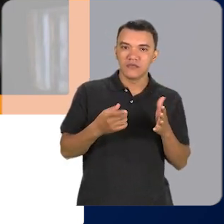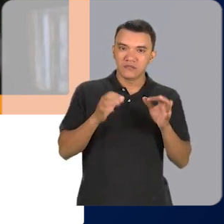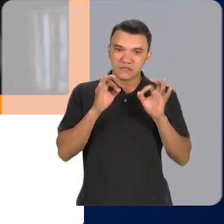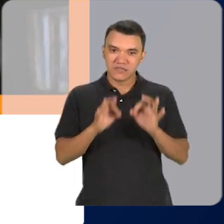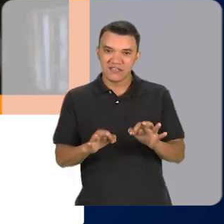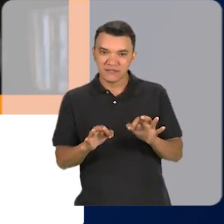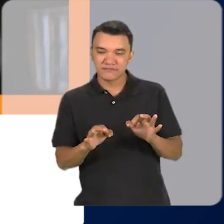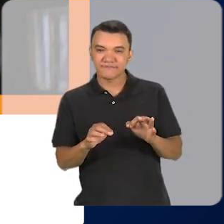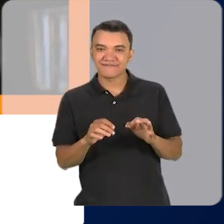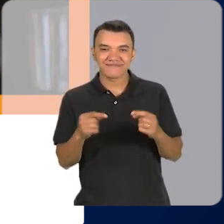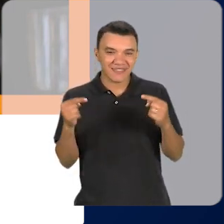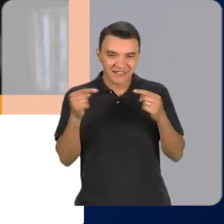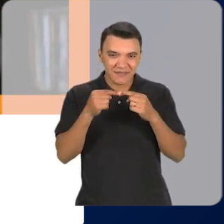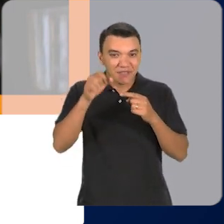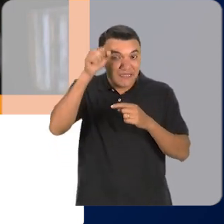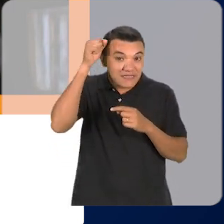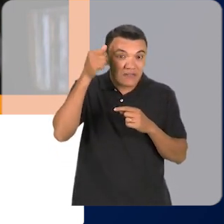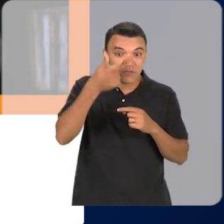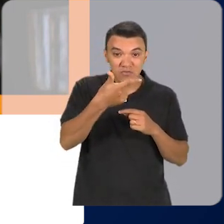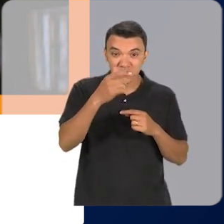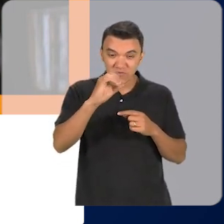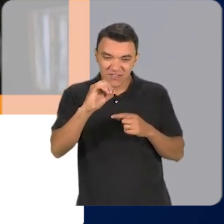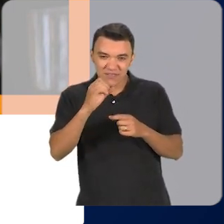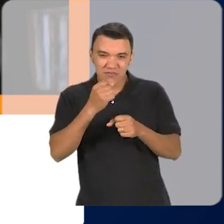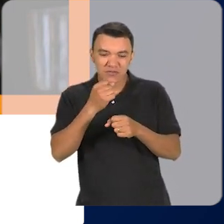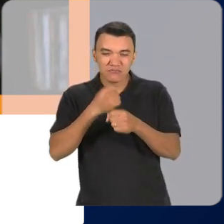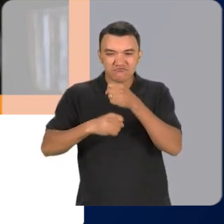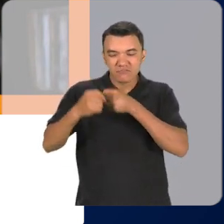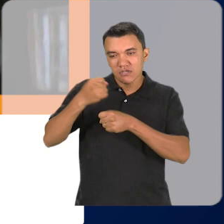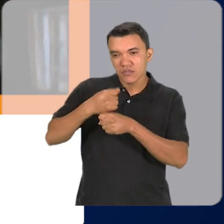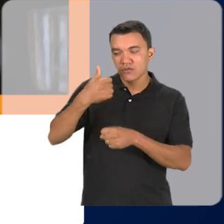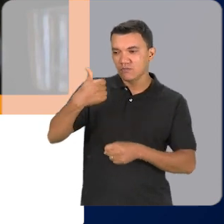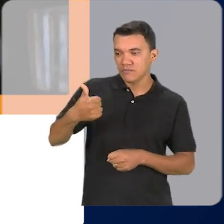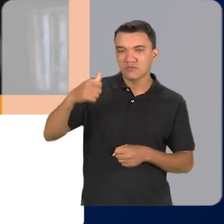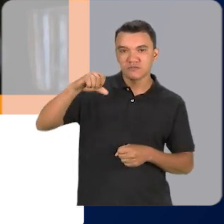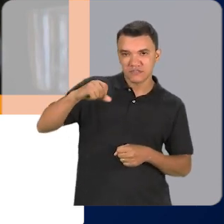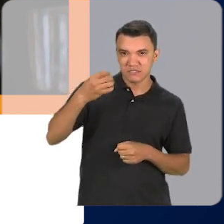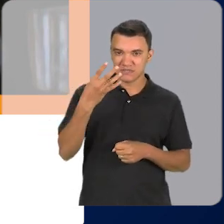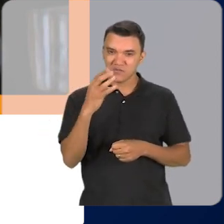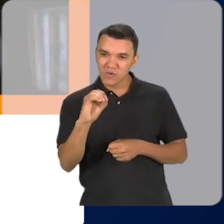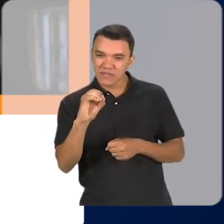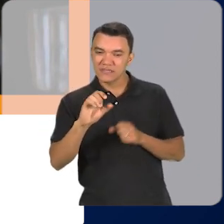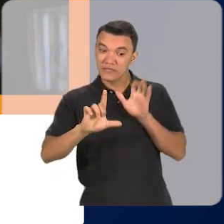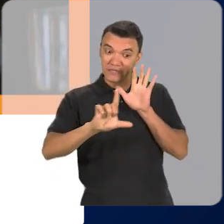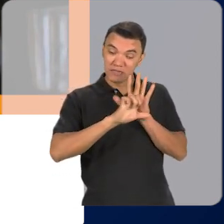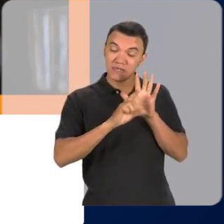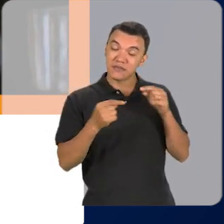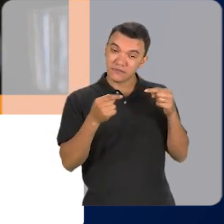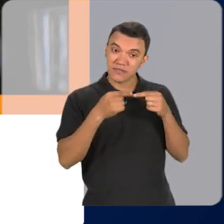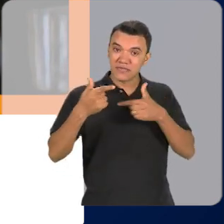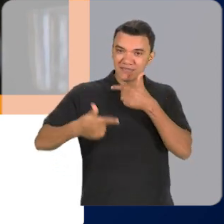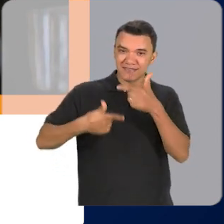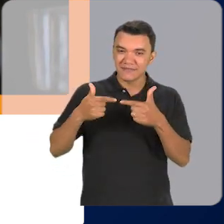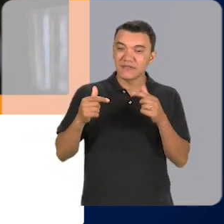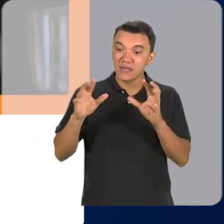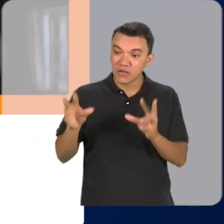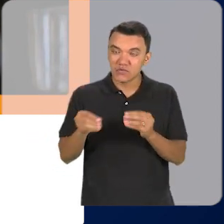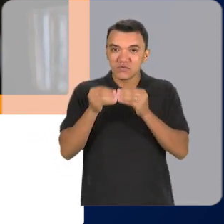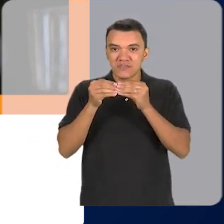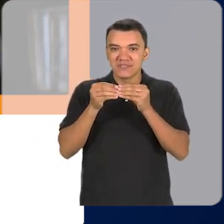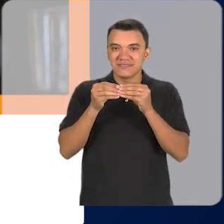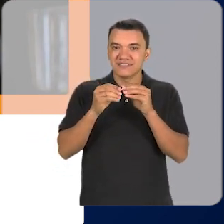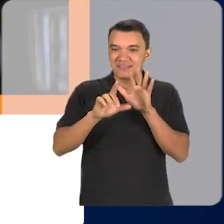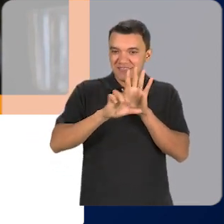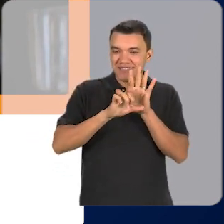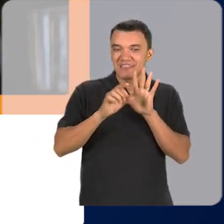décadas do século XX, a partir da década de 40, a gente vai ter uma legislação trabalhista reunida na CLT, né, que é a Consolidação